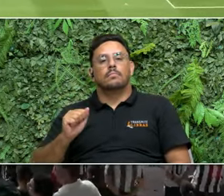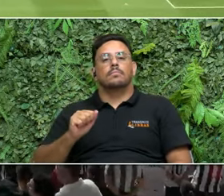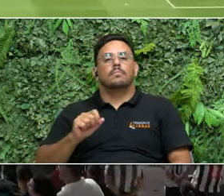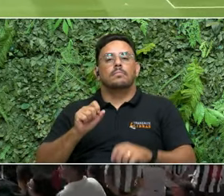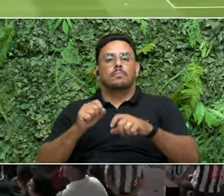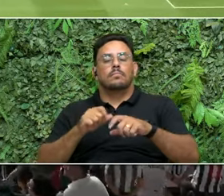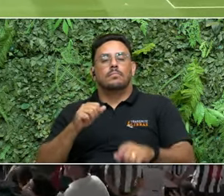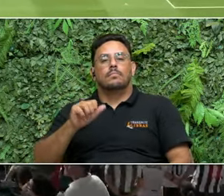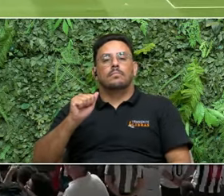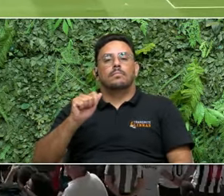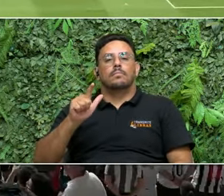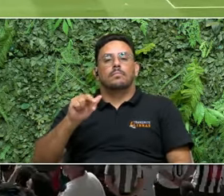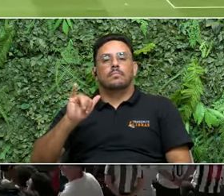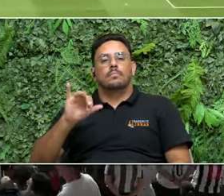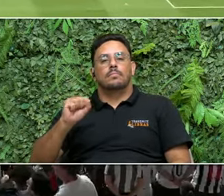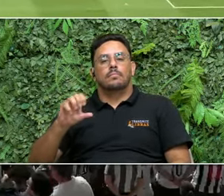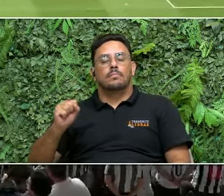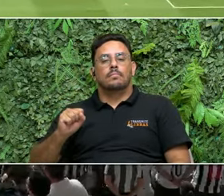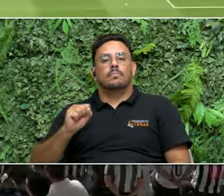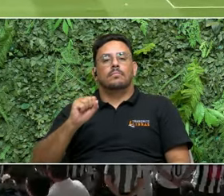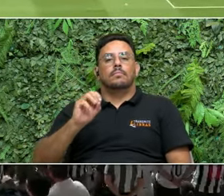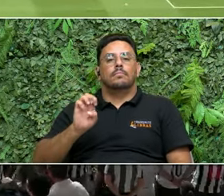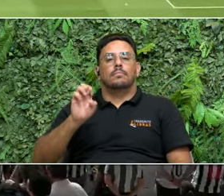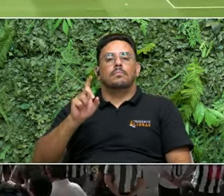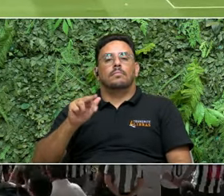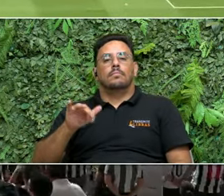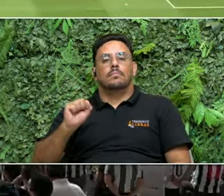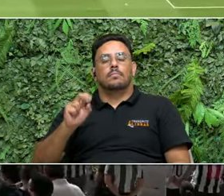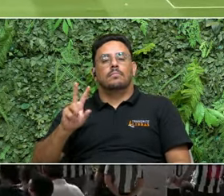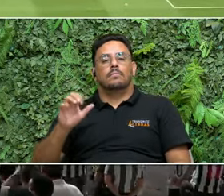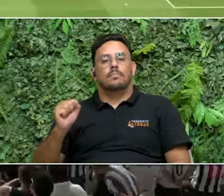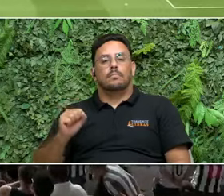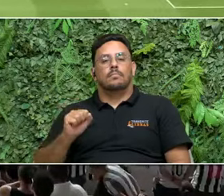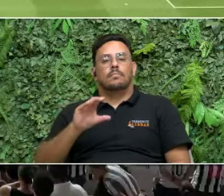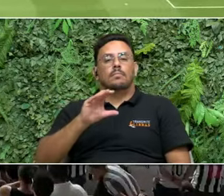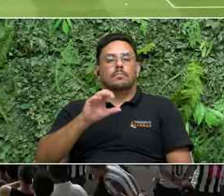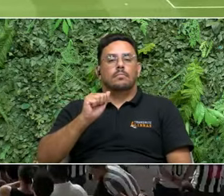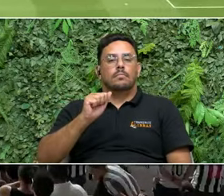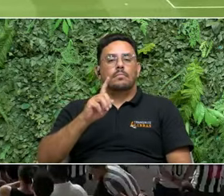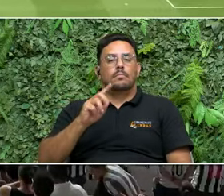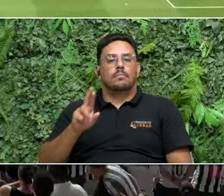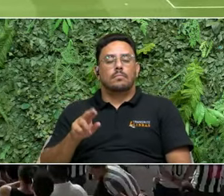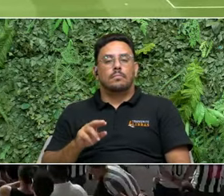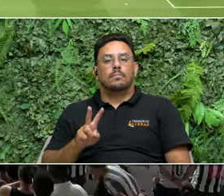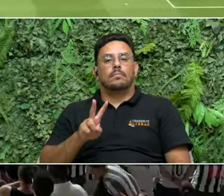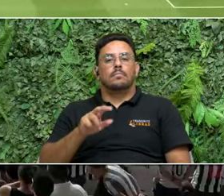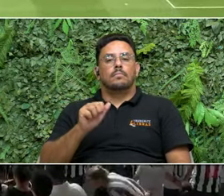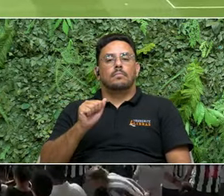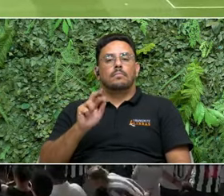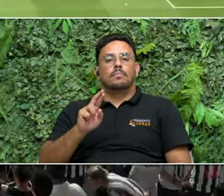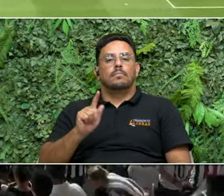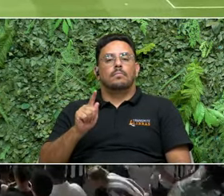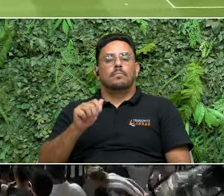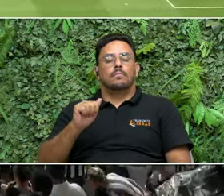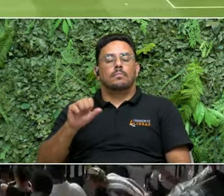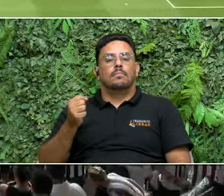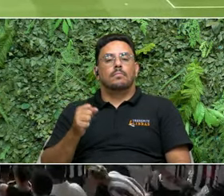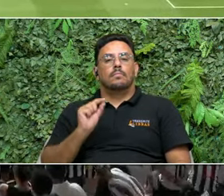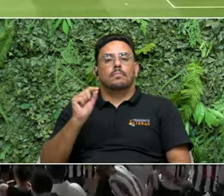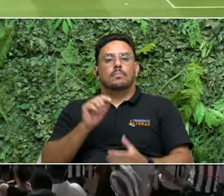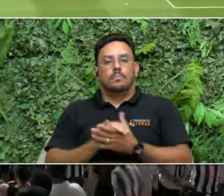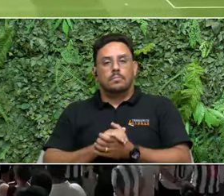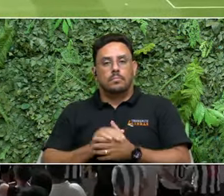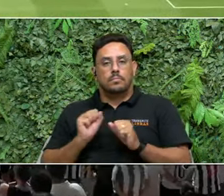Edenilson ardas e qu sab o Vargas passa a ser uma grande opção